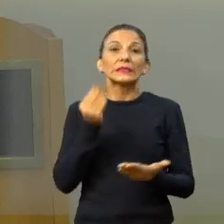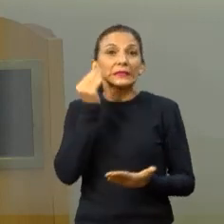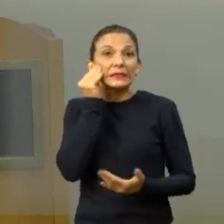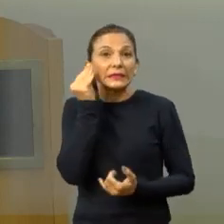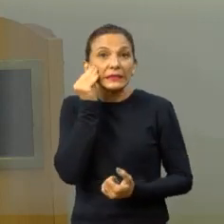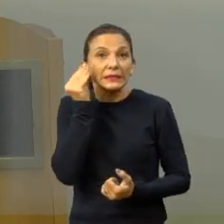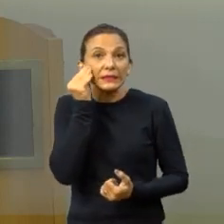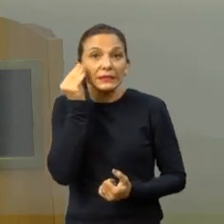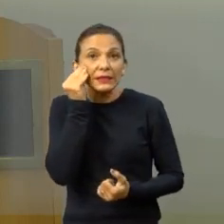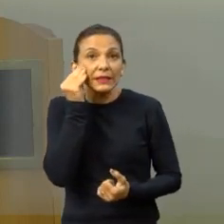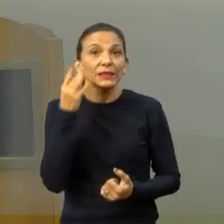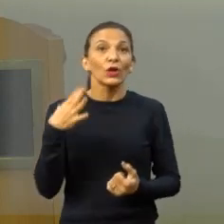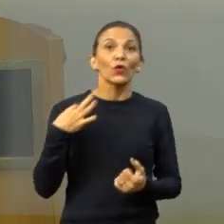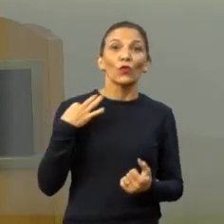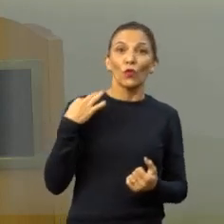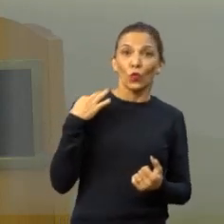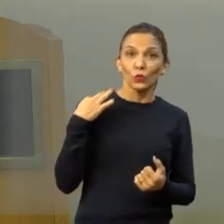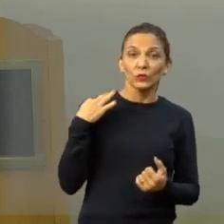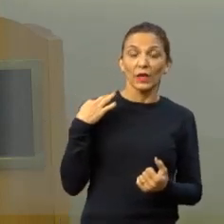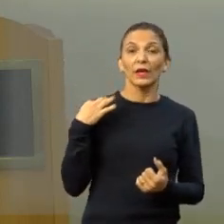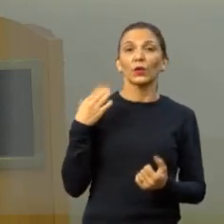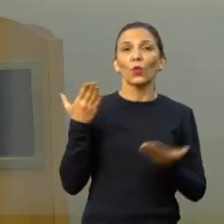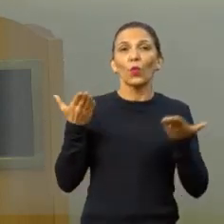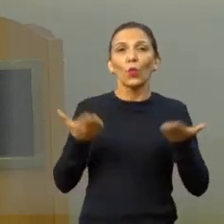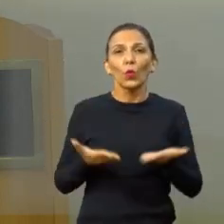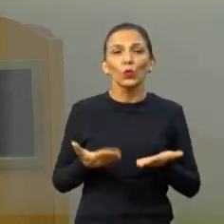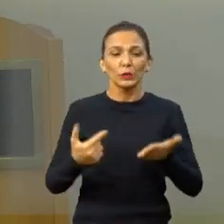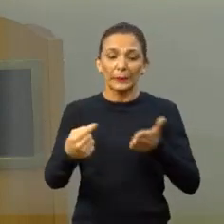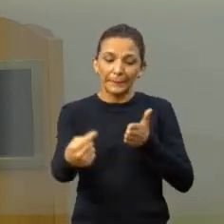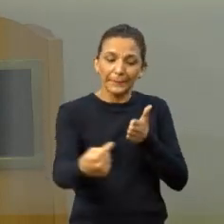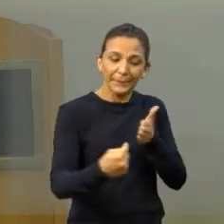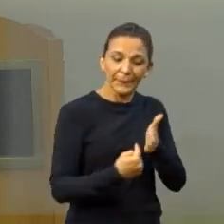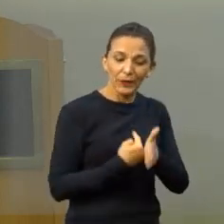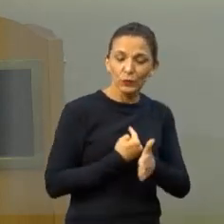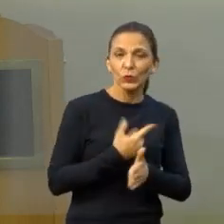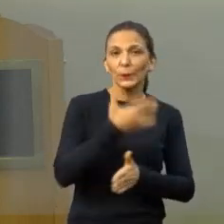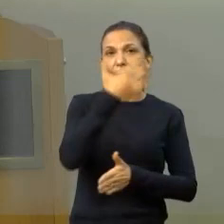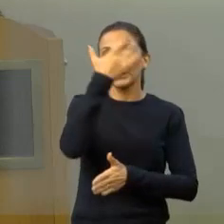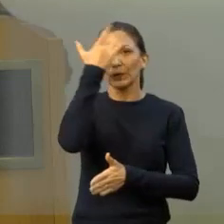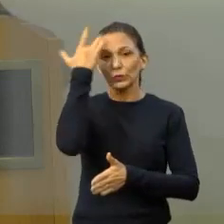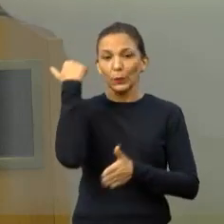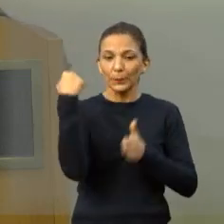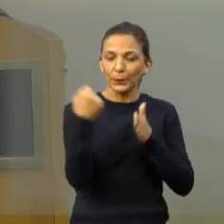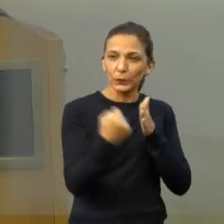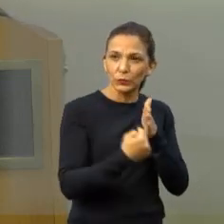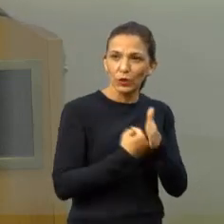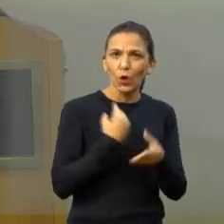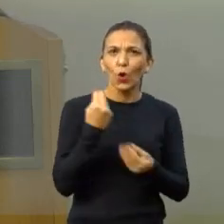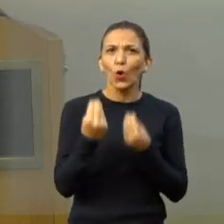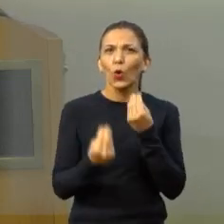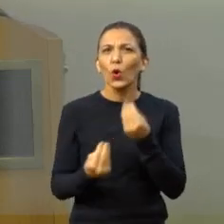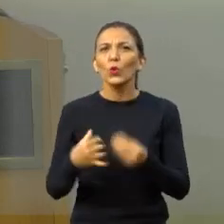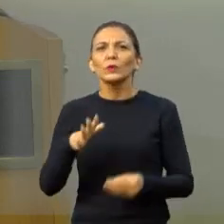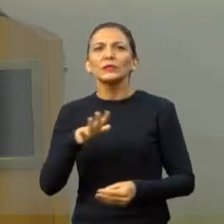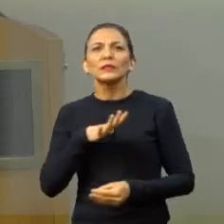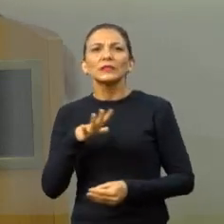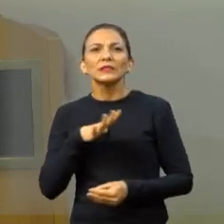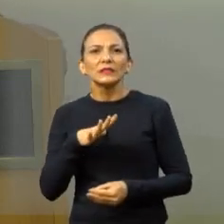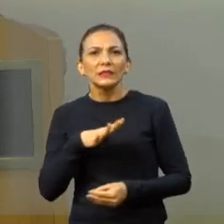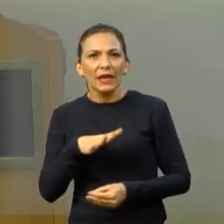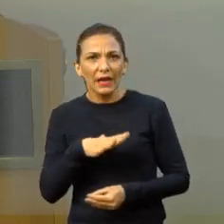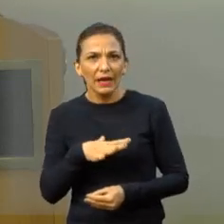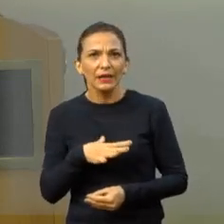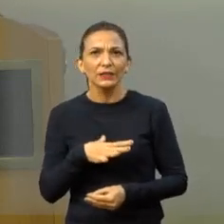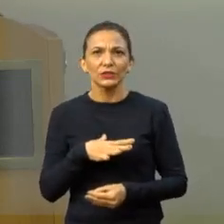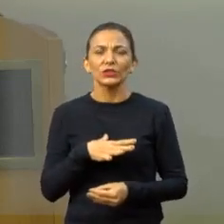tentamos colocamos para voluntários aí hoje eu recebi uma pergunta de uma pessoa como que uma cidade Marquesi que